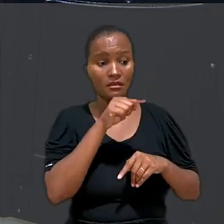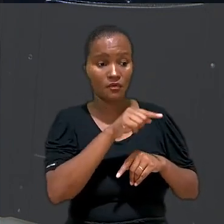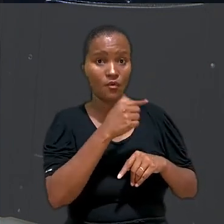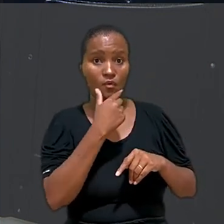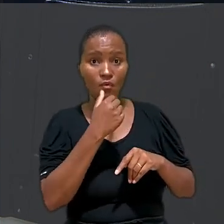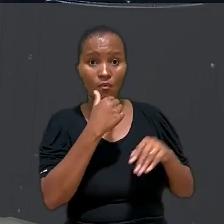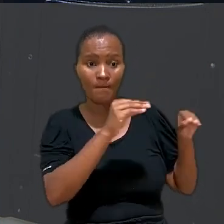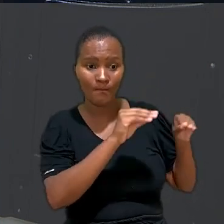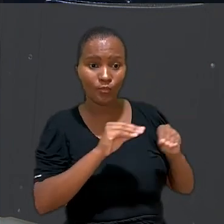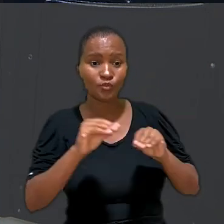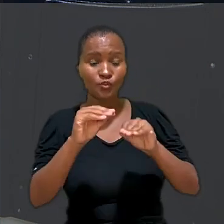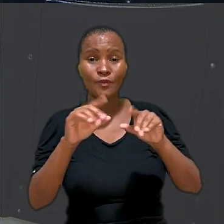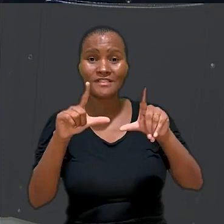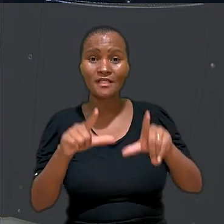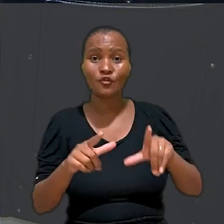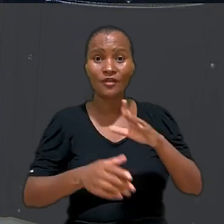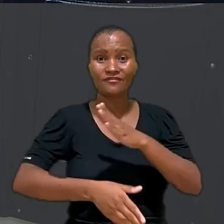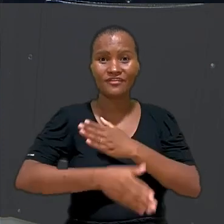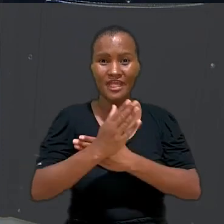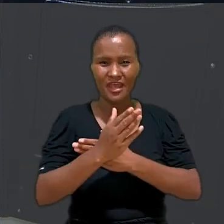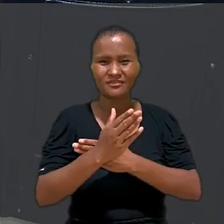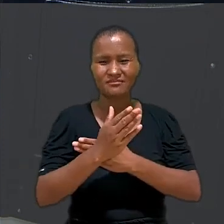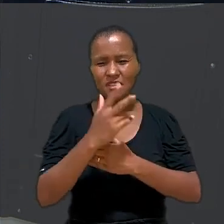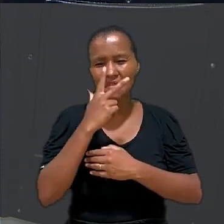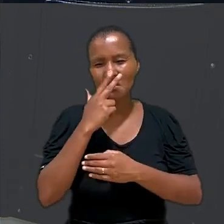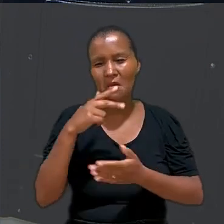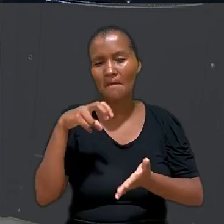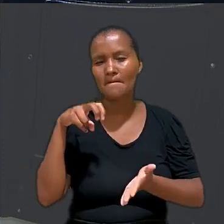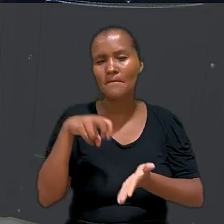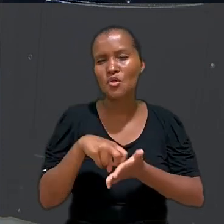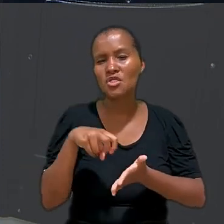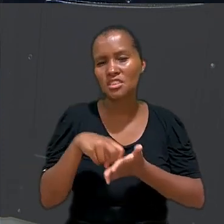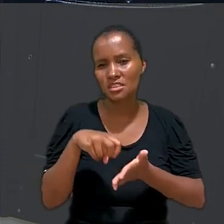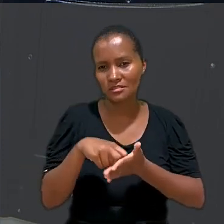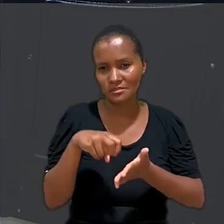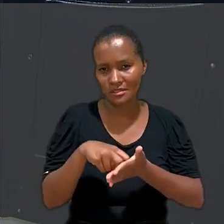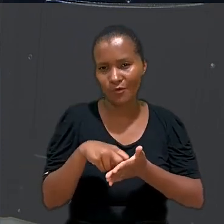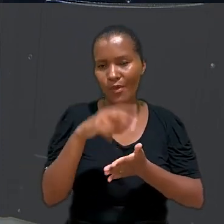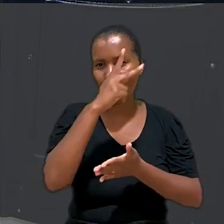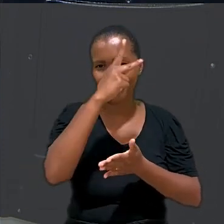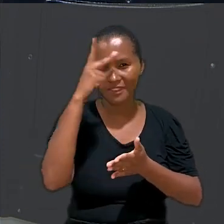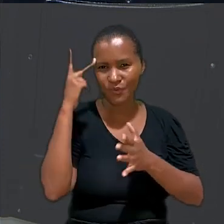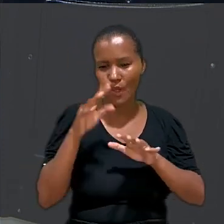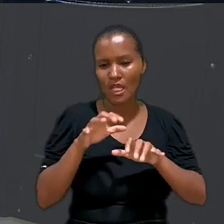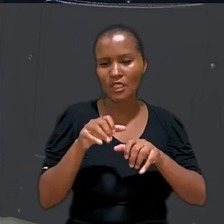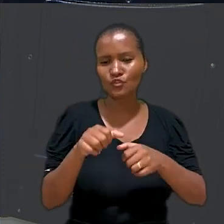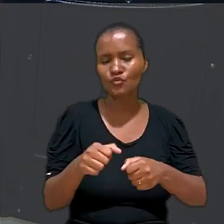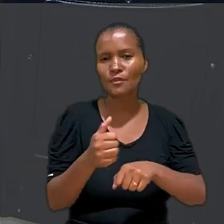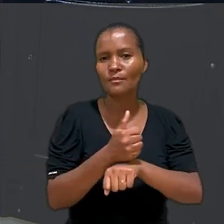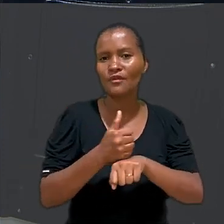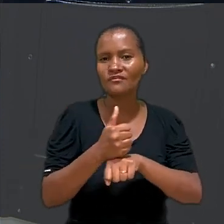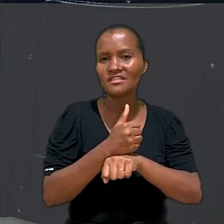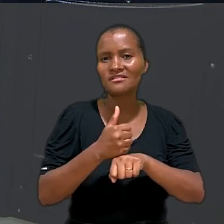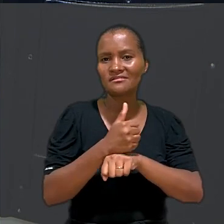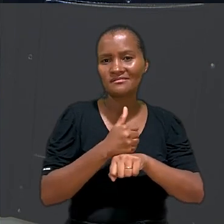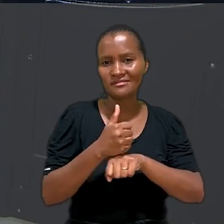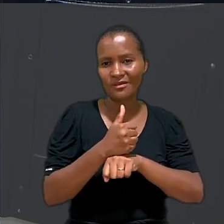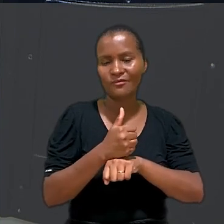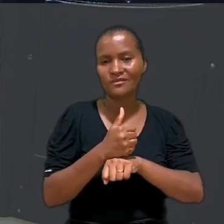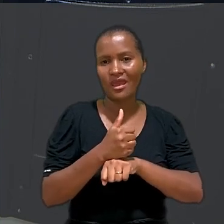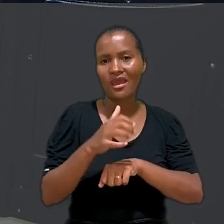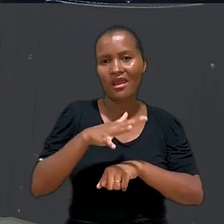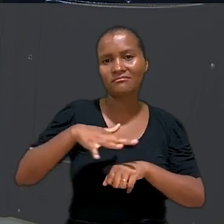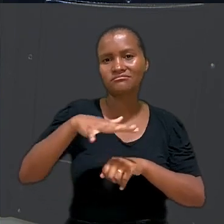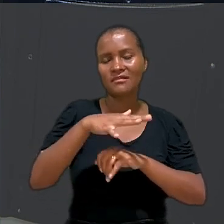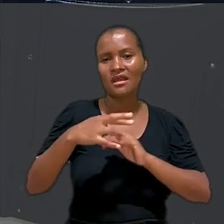de viagens que, de acordo com ele, é uma espécie de punição a pessoas que assumem cargos em entidades